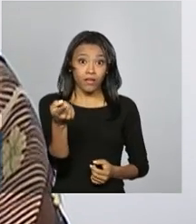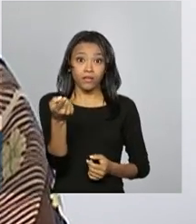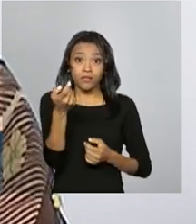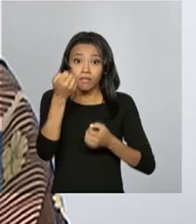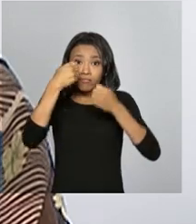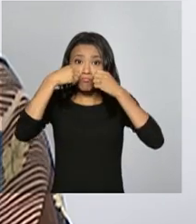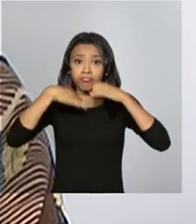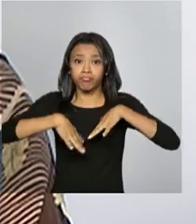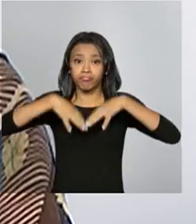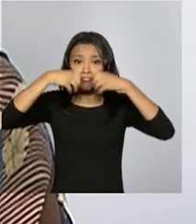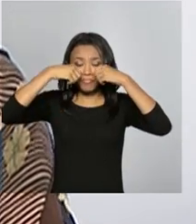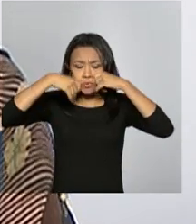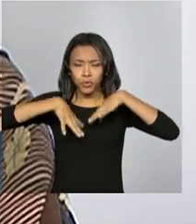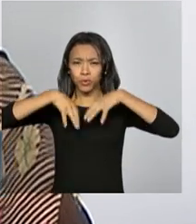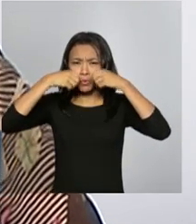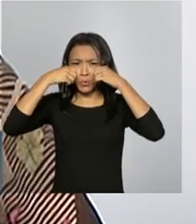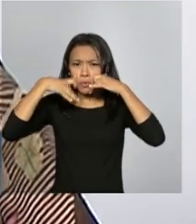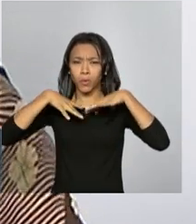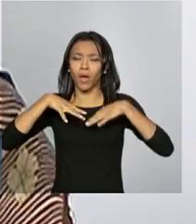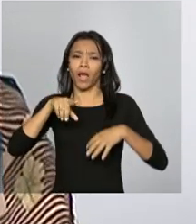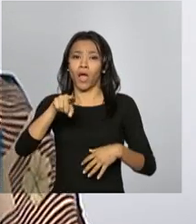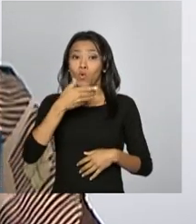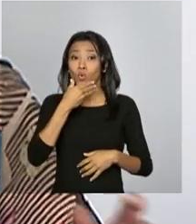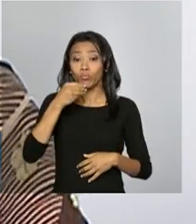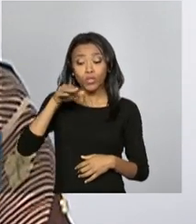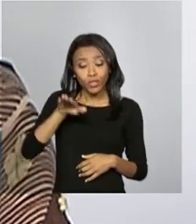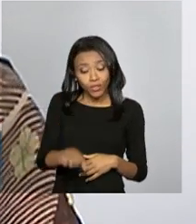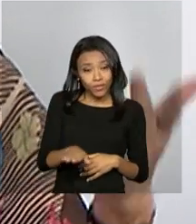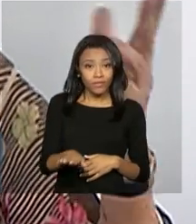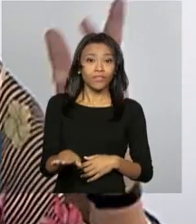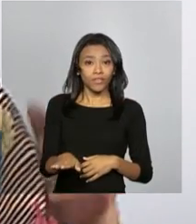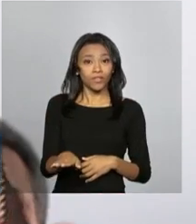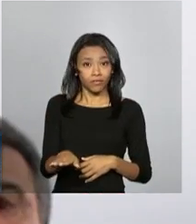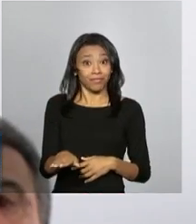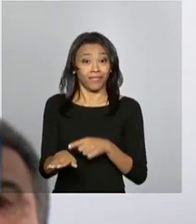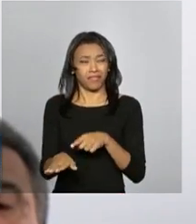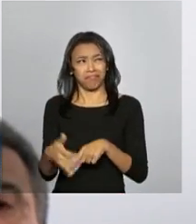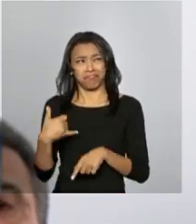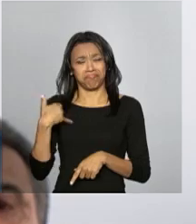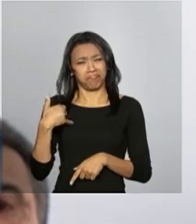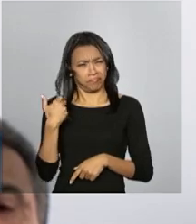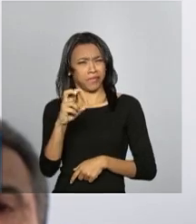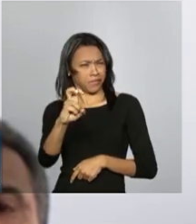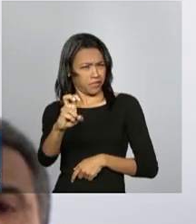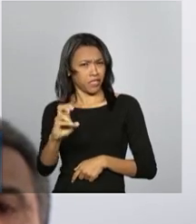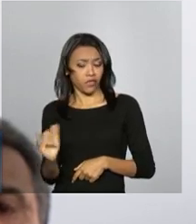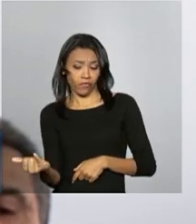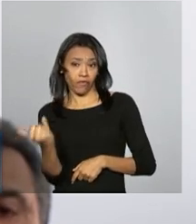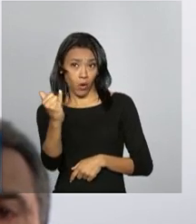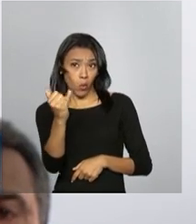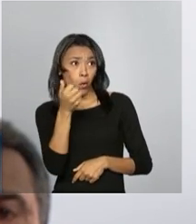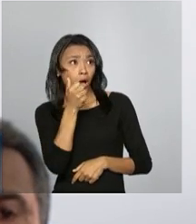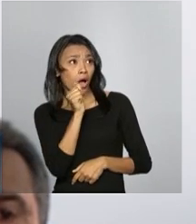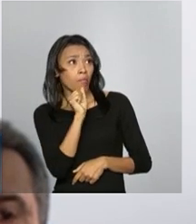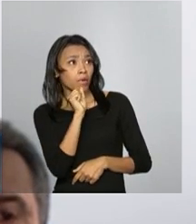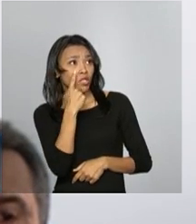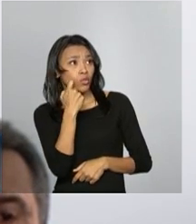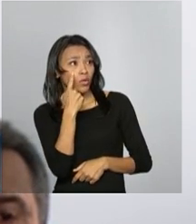chorar. E aí o menino bem pequenininho, que devia ter uns 5 anos, falou: a mãe está